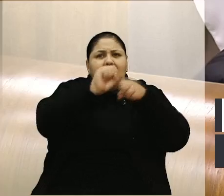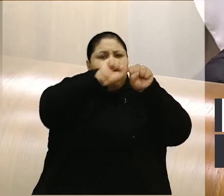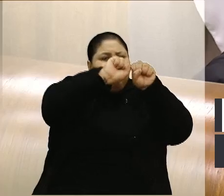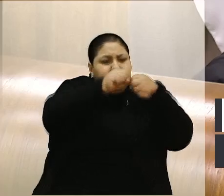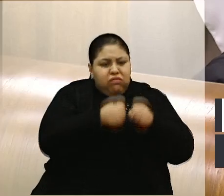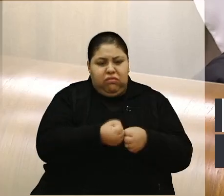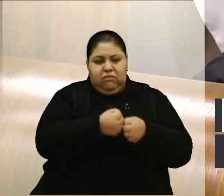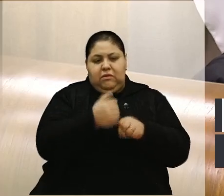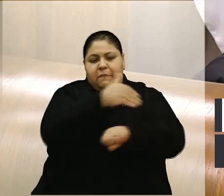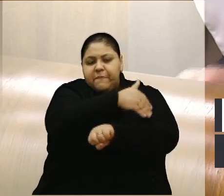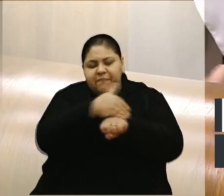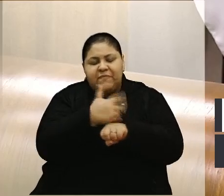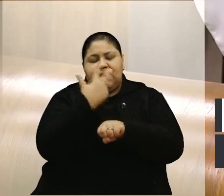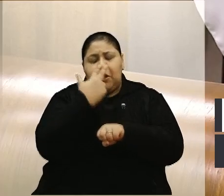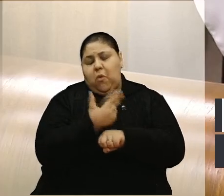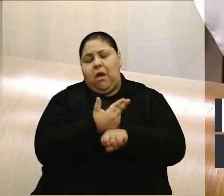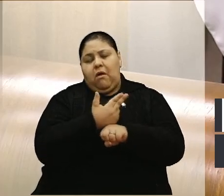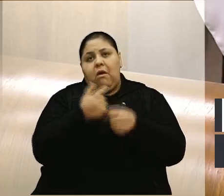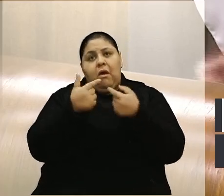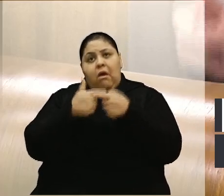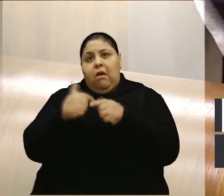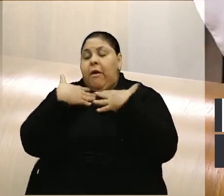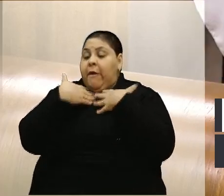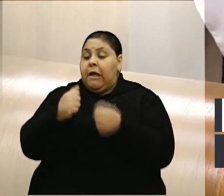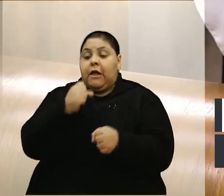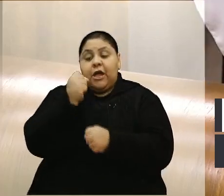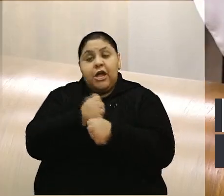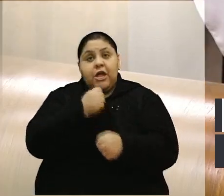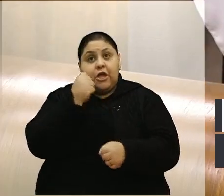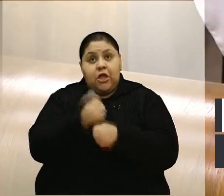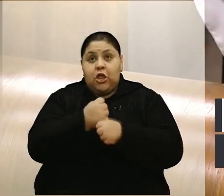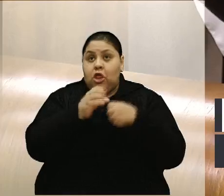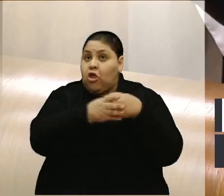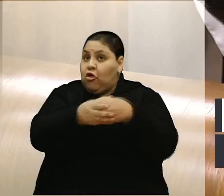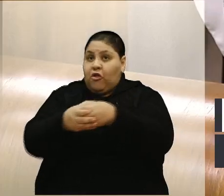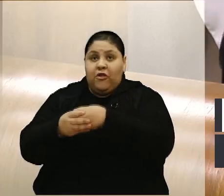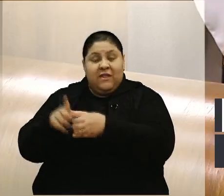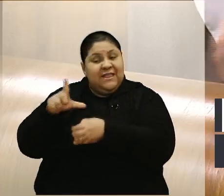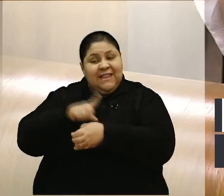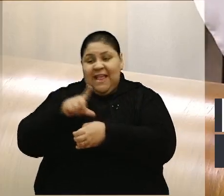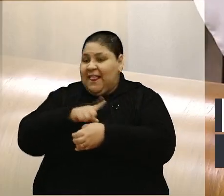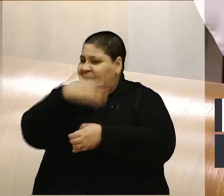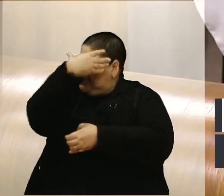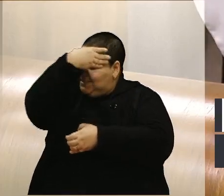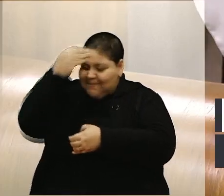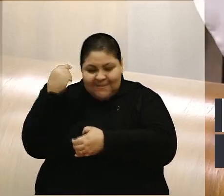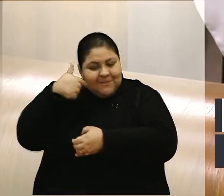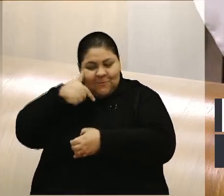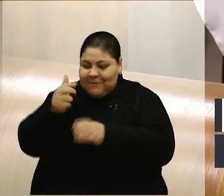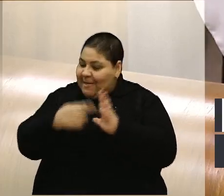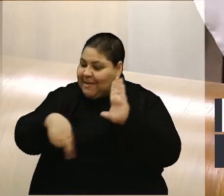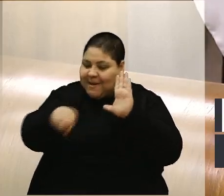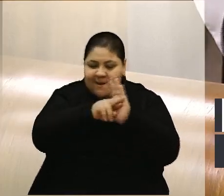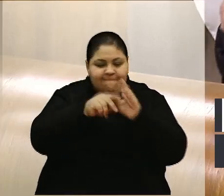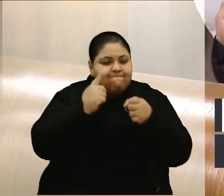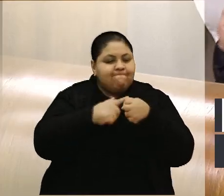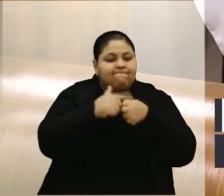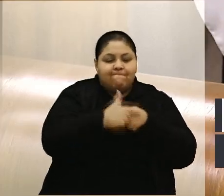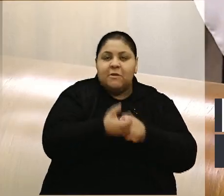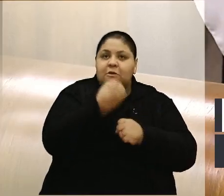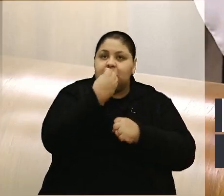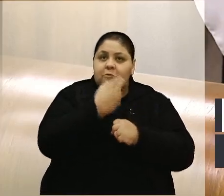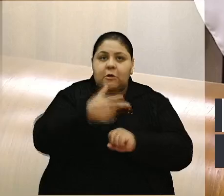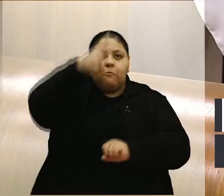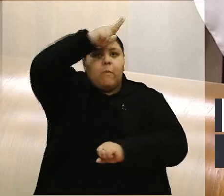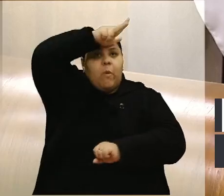desse tamanho aí também. Mas a Secretaria de Obras, com a equipe que tem, esqueçam, não consegue recuperar a cidade. Então, que bom que o